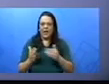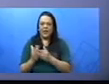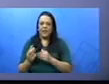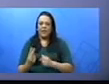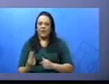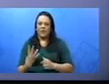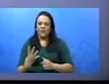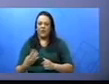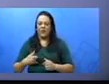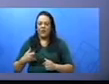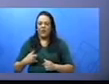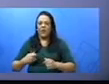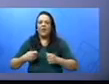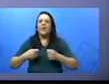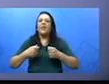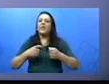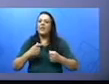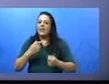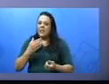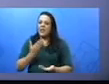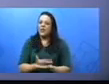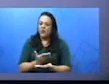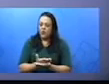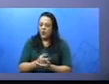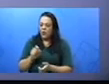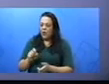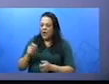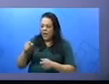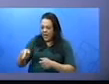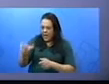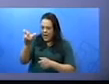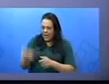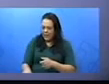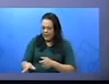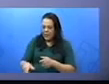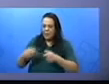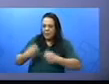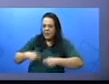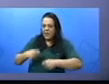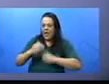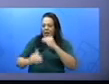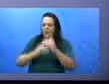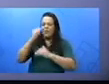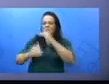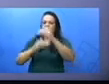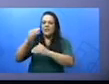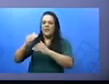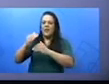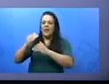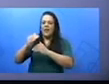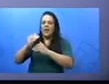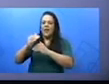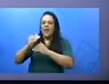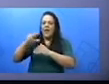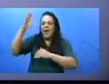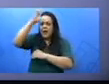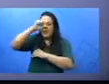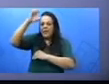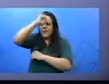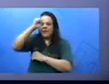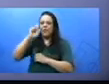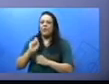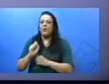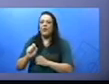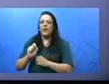escolaridade, é preciso avançar nos níveis de aprendizagem para fortalecer o desenvolvimento social e a